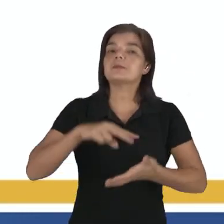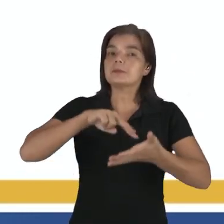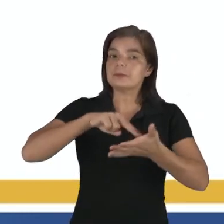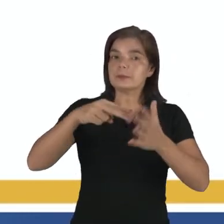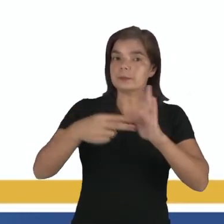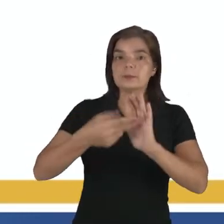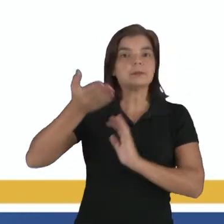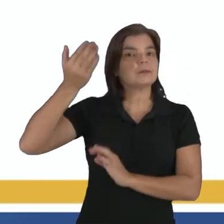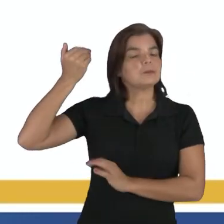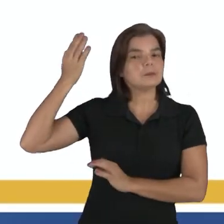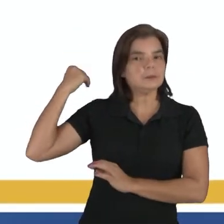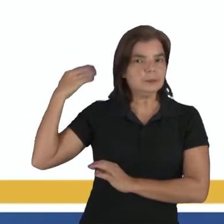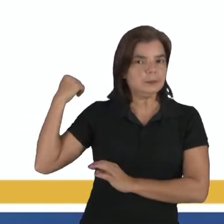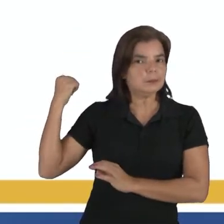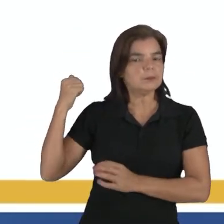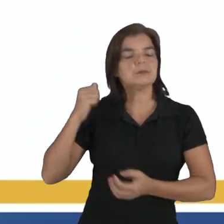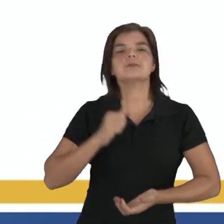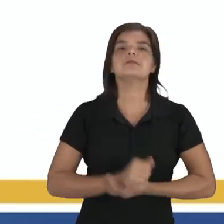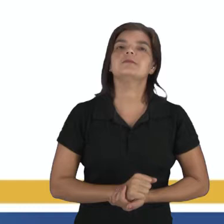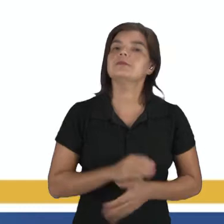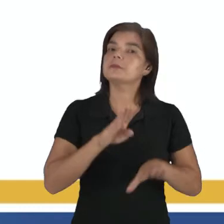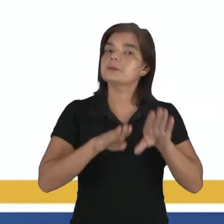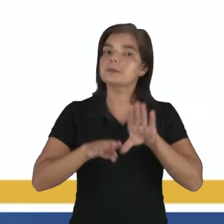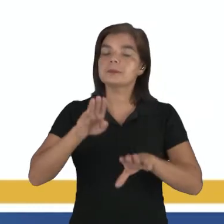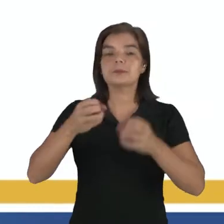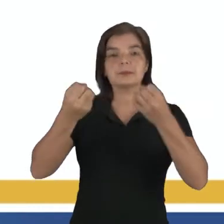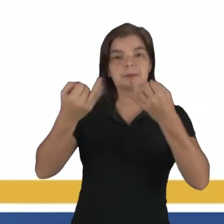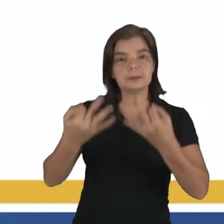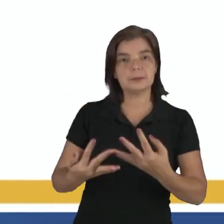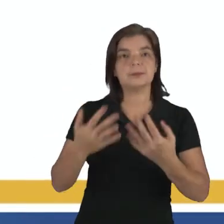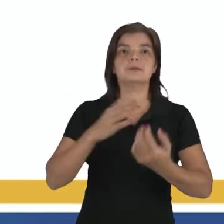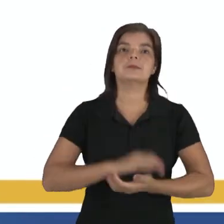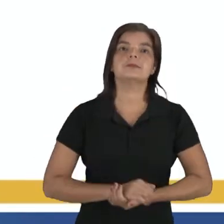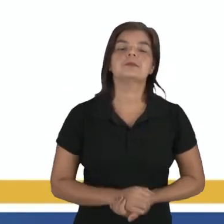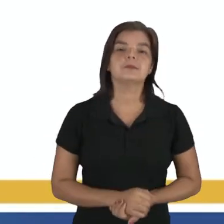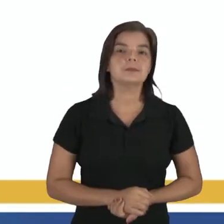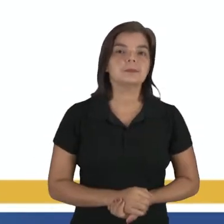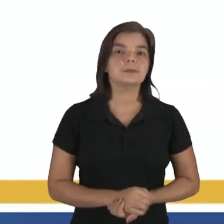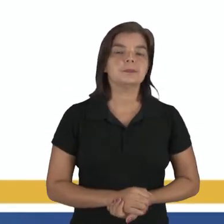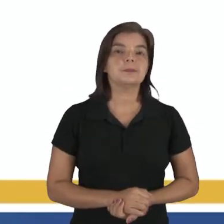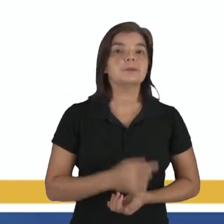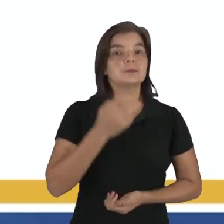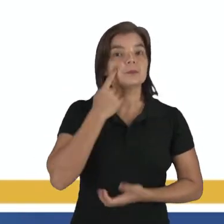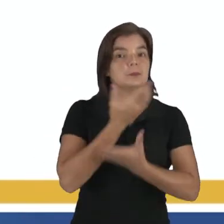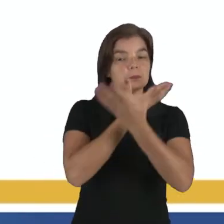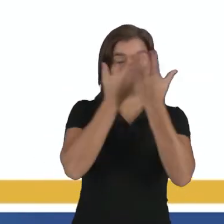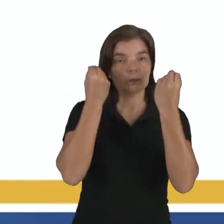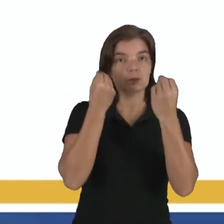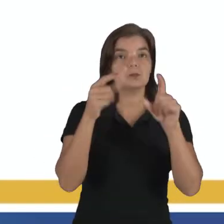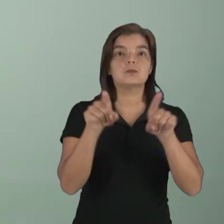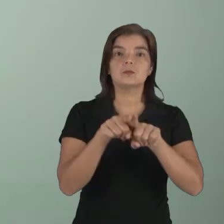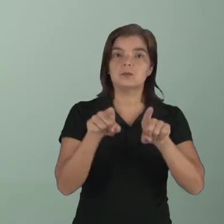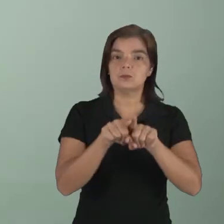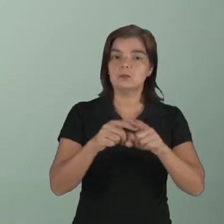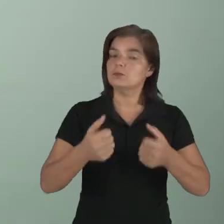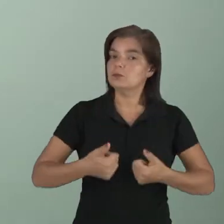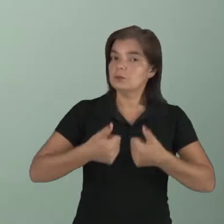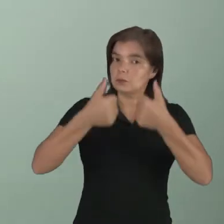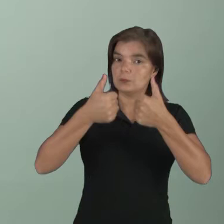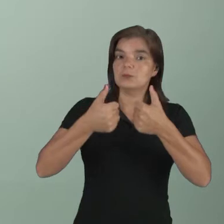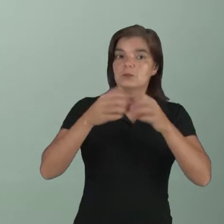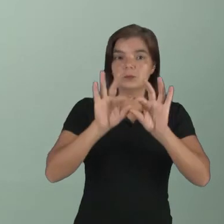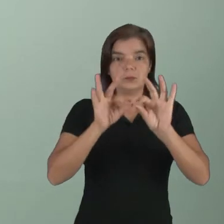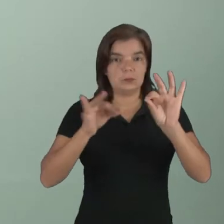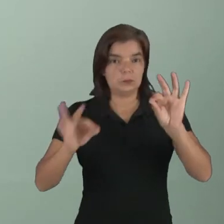played, virou passado. Jogou, joguei, depende de quem você está falando. Certinho? Então, não esqueçam, nas sentenças